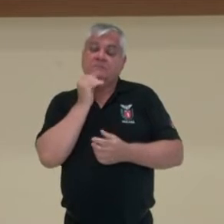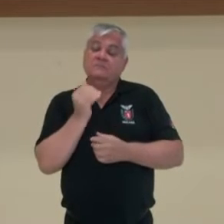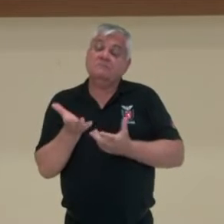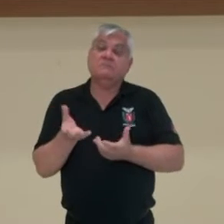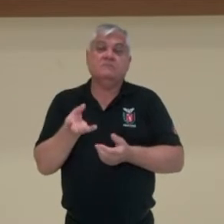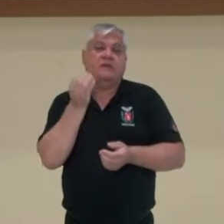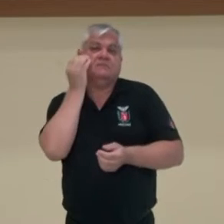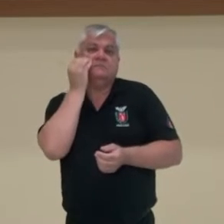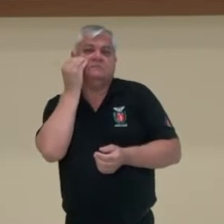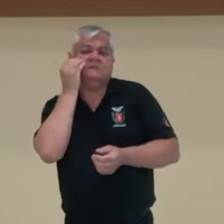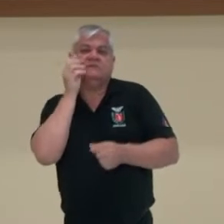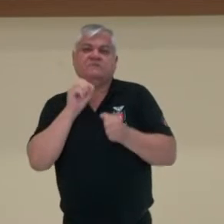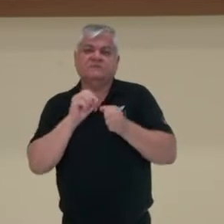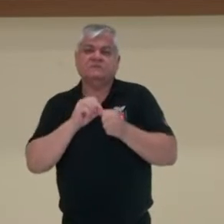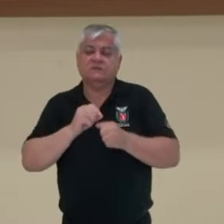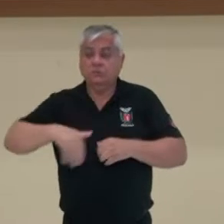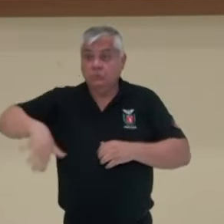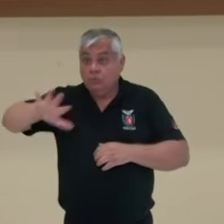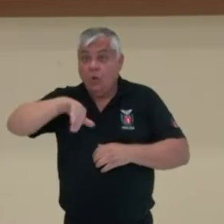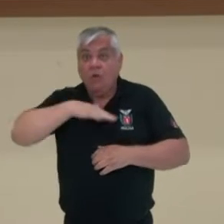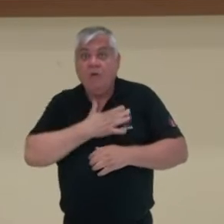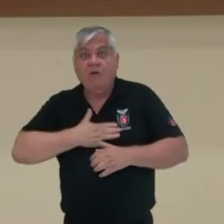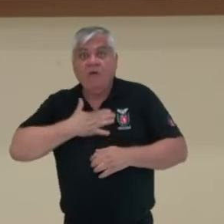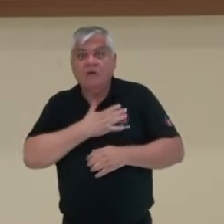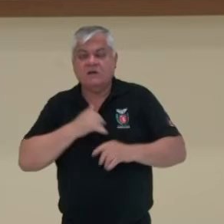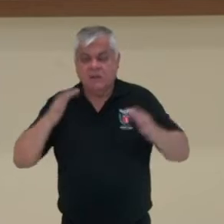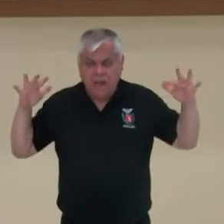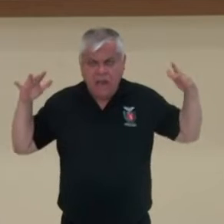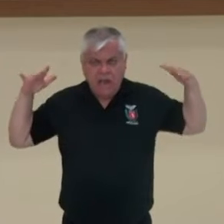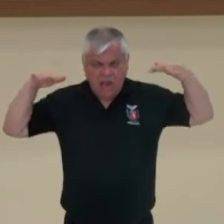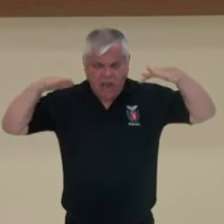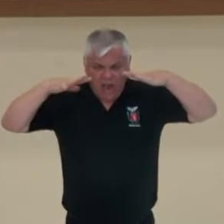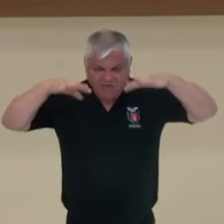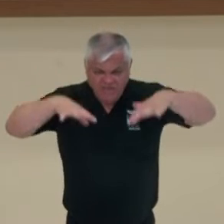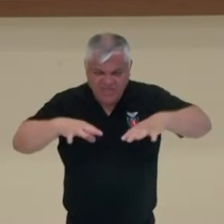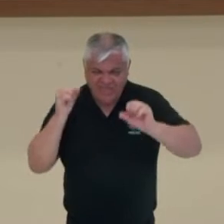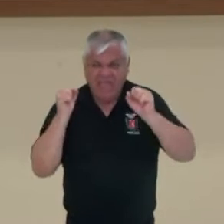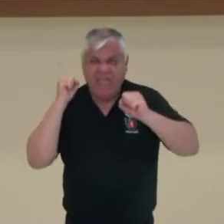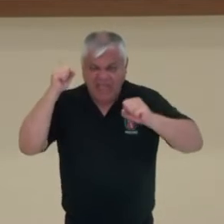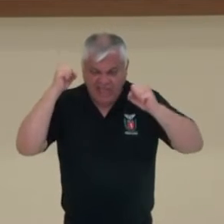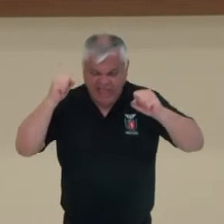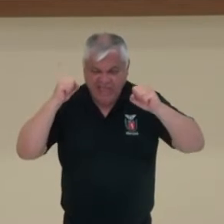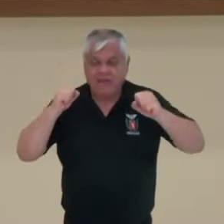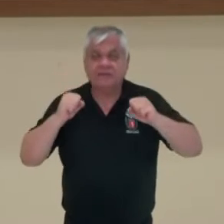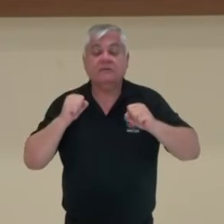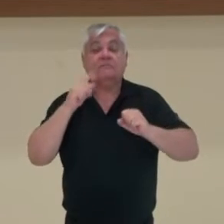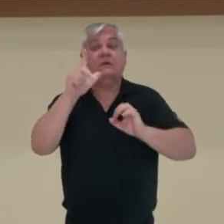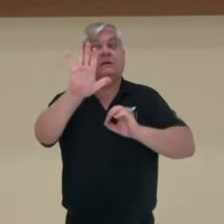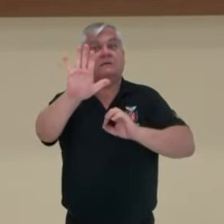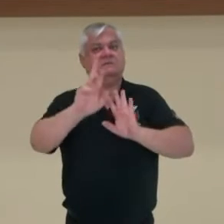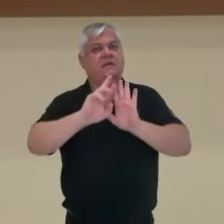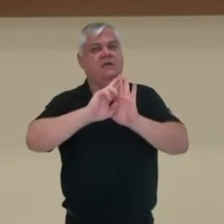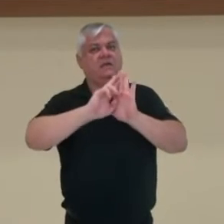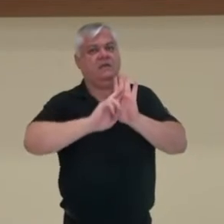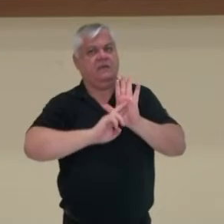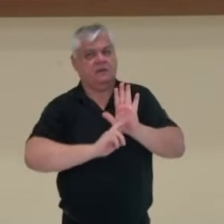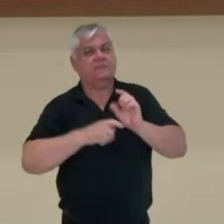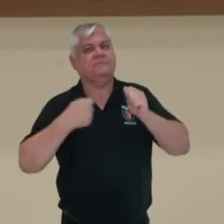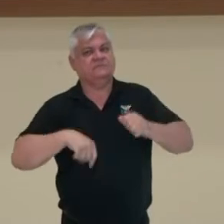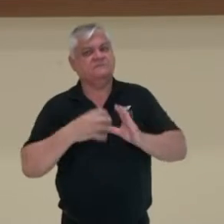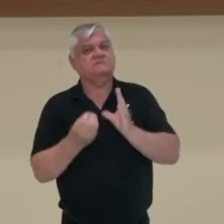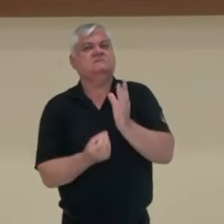fazer com que isso, já que as pessoas gostam de assistir, vamos colocar algumas regras, né, para que a gente não chegue a esse extremo. E